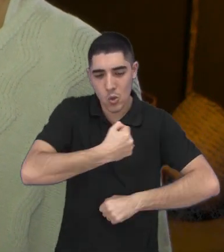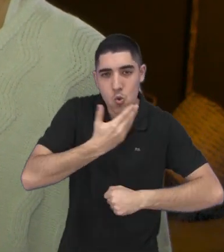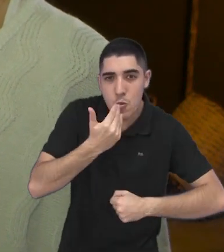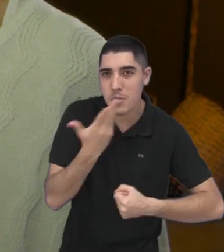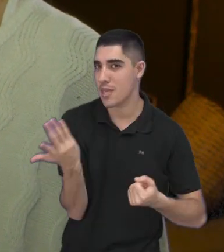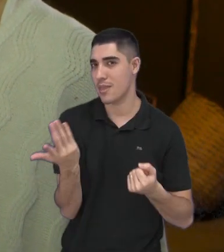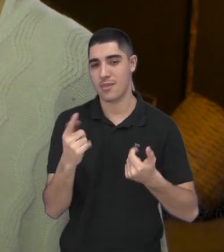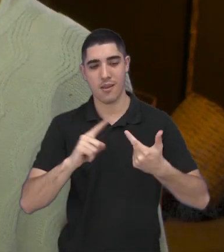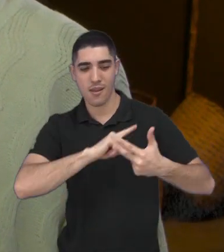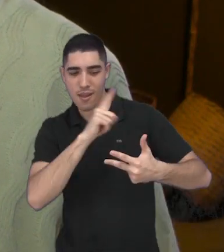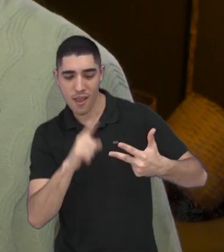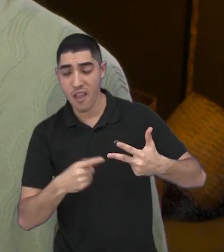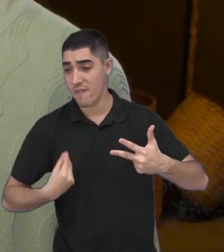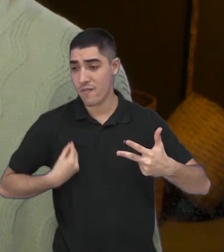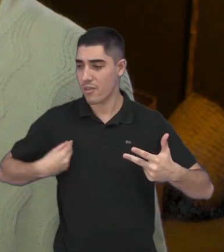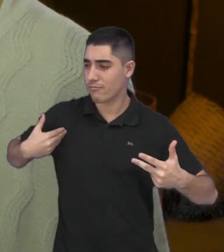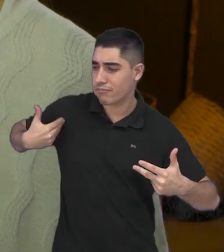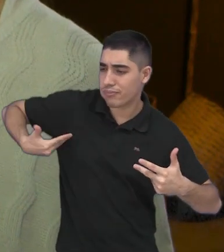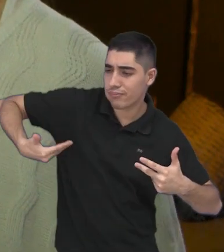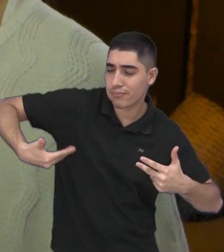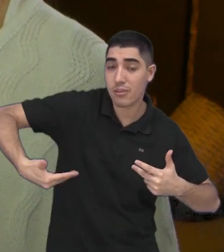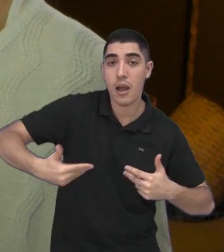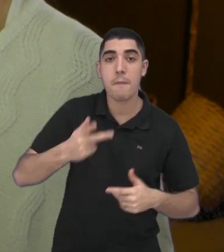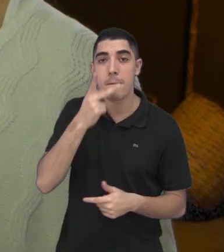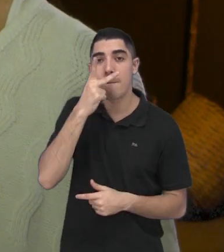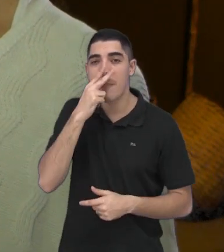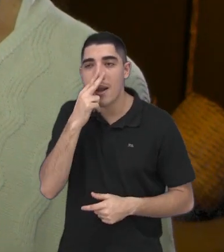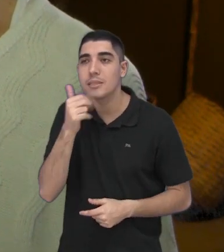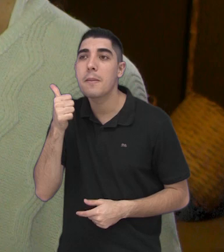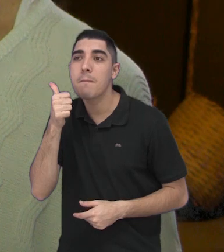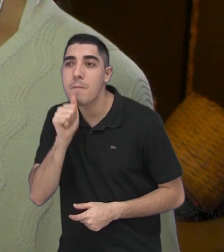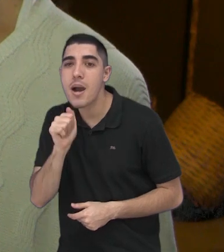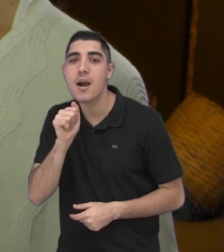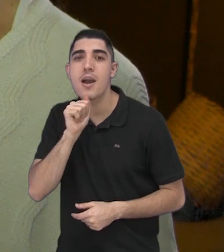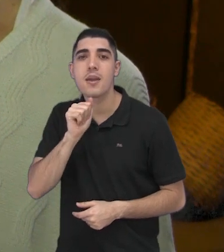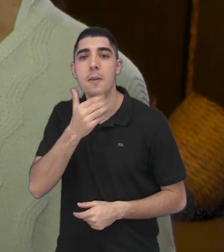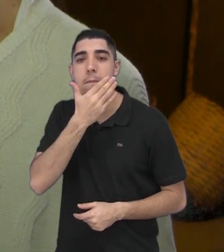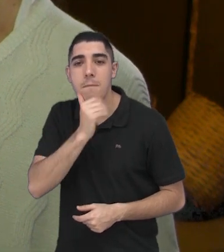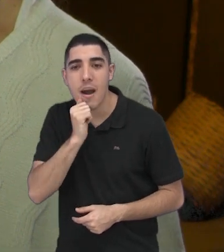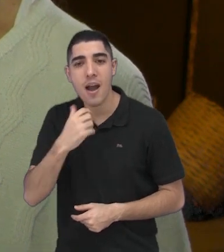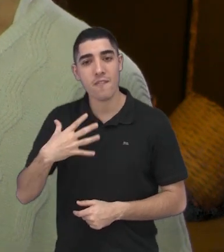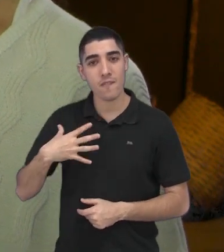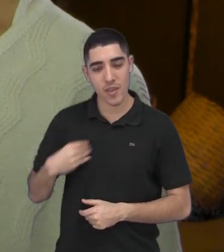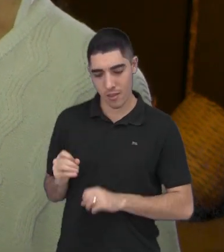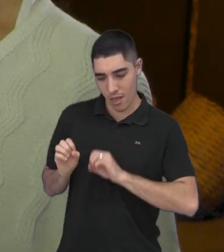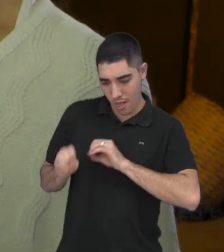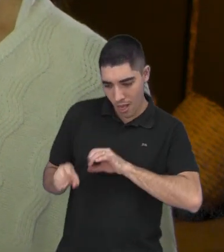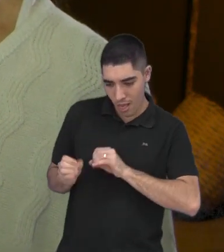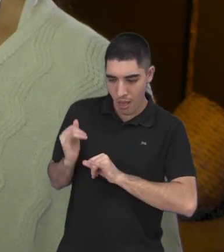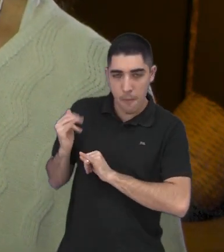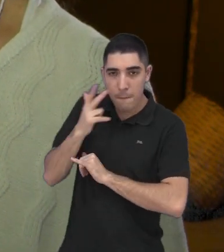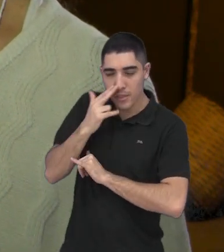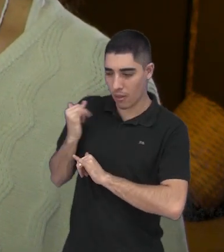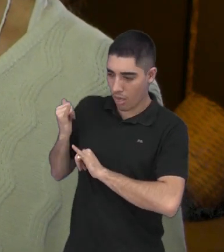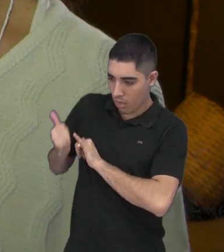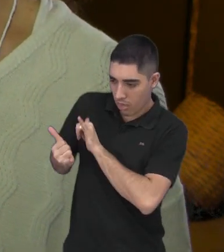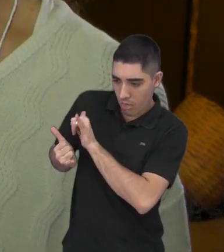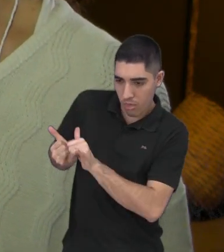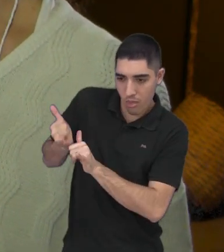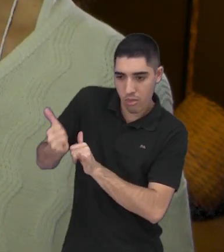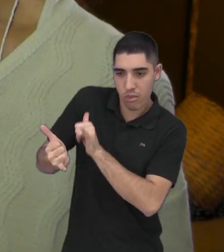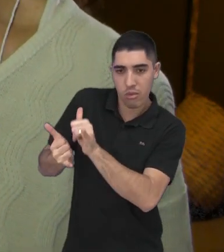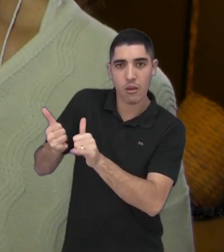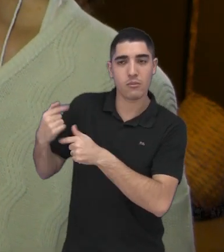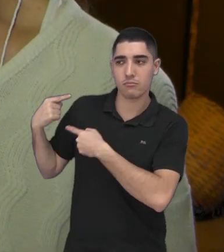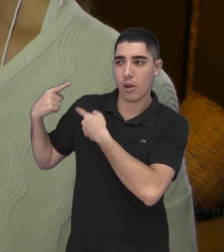coisas ao longo da vida que, quando elas vão repassando de mãe para filha, de pai para filho, essa tradição vai se